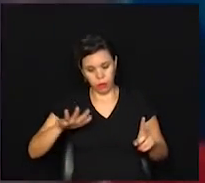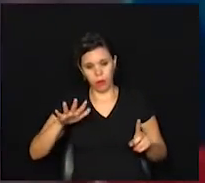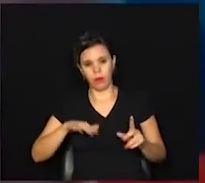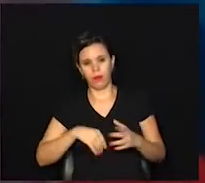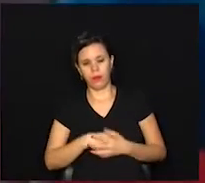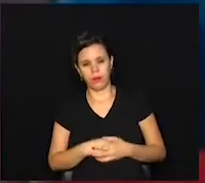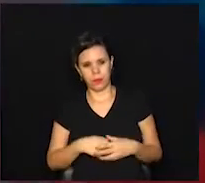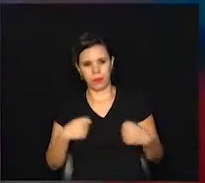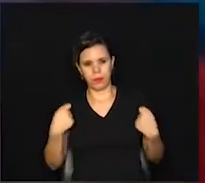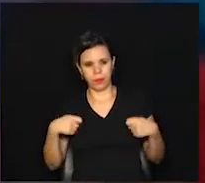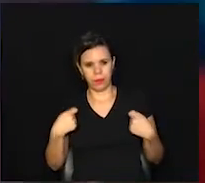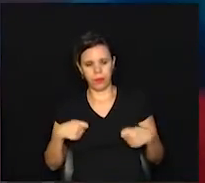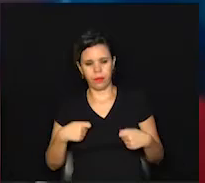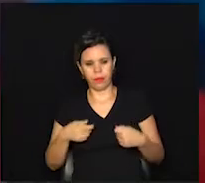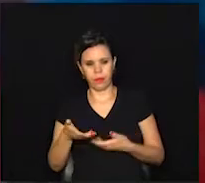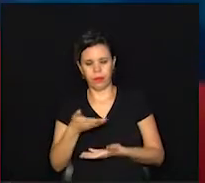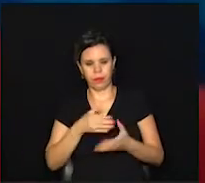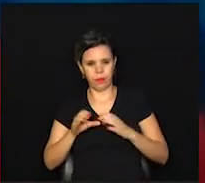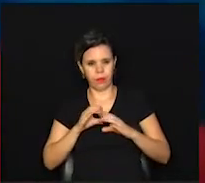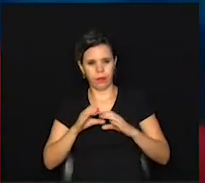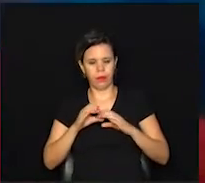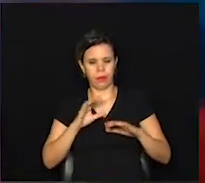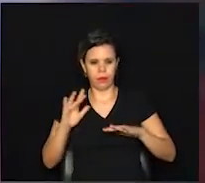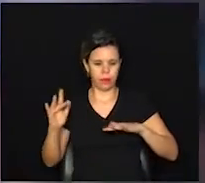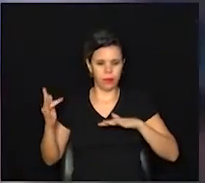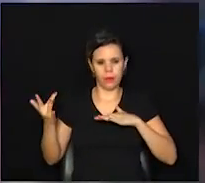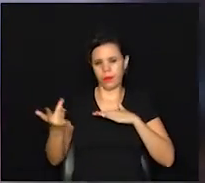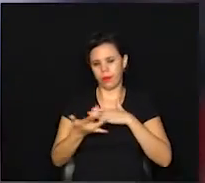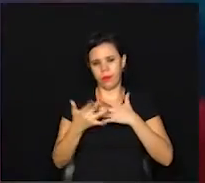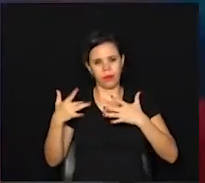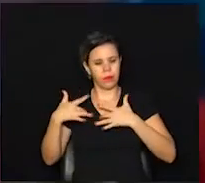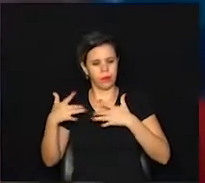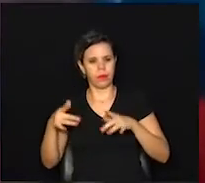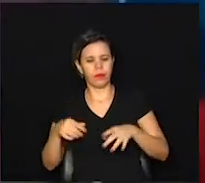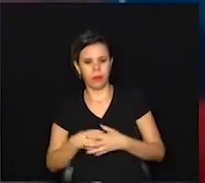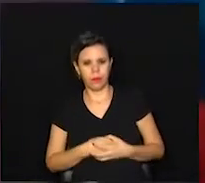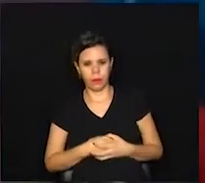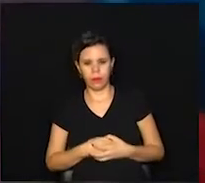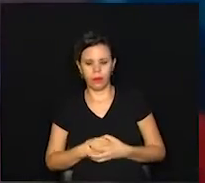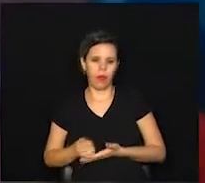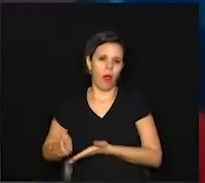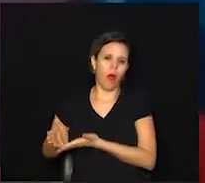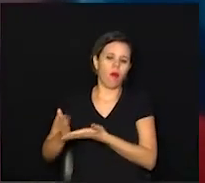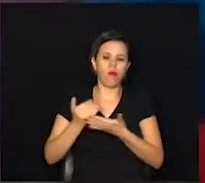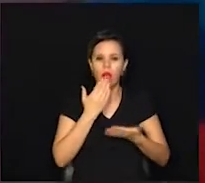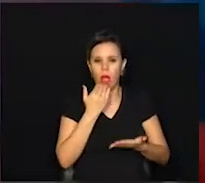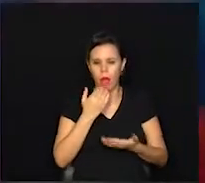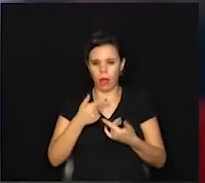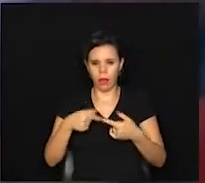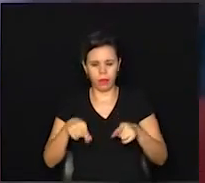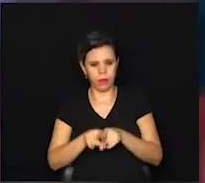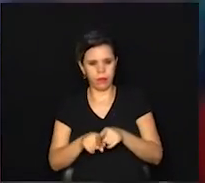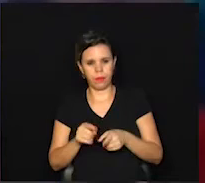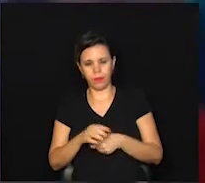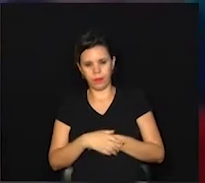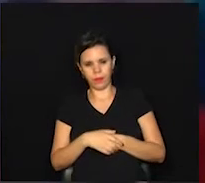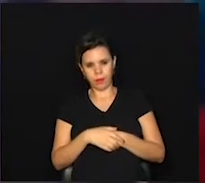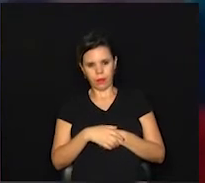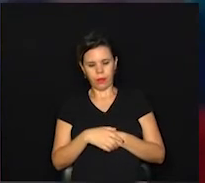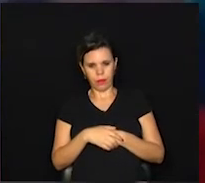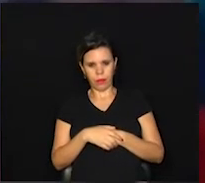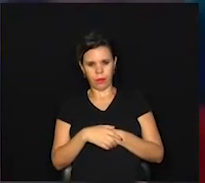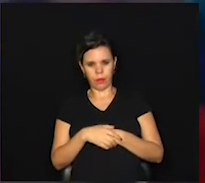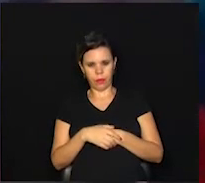a necessidade de articulação de redes sociais de solidariedade até para arrecadação de alimentos, enfim, né? E até